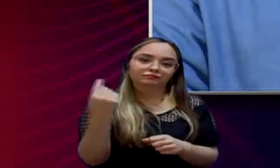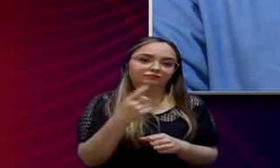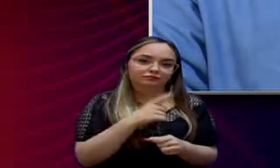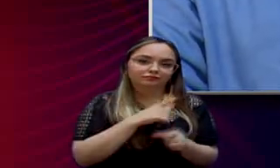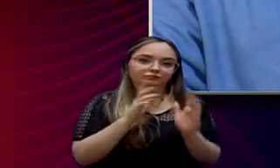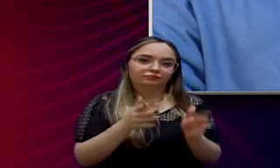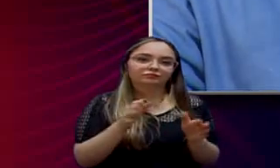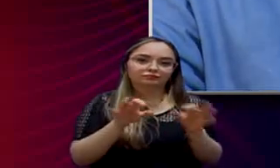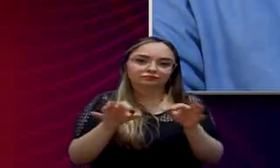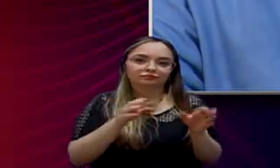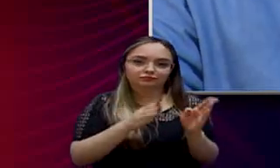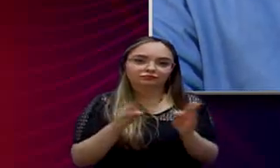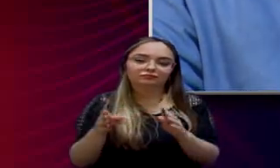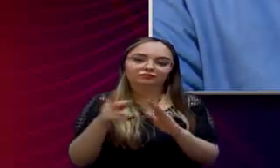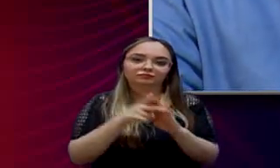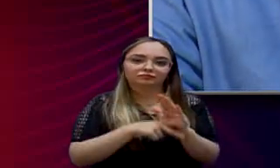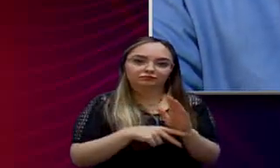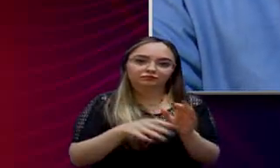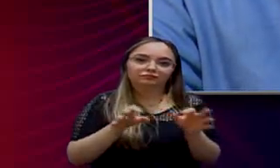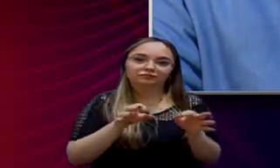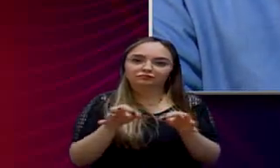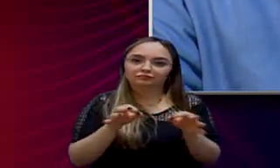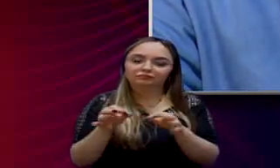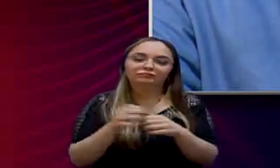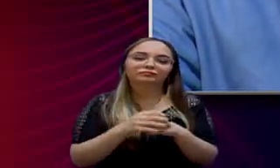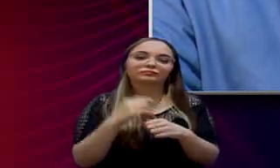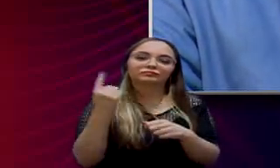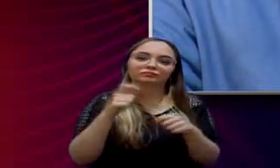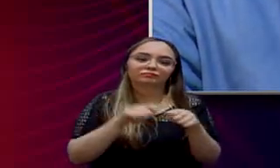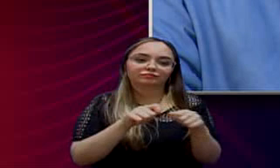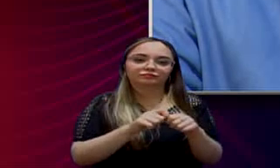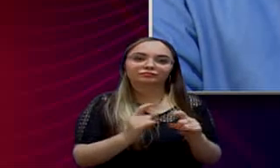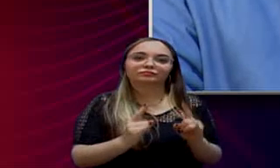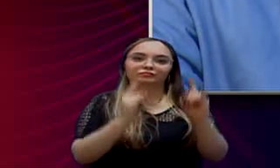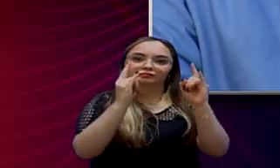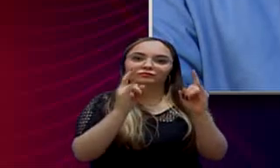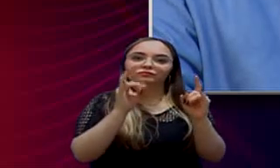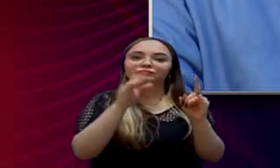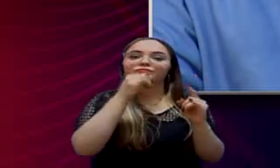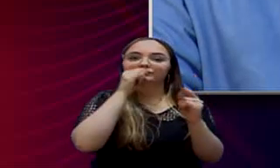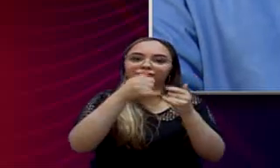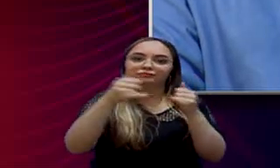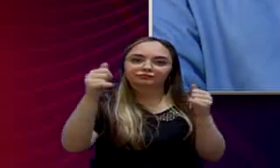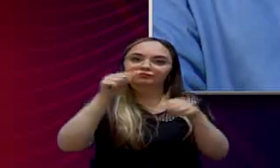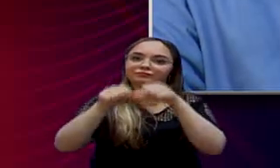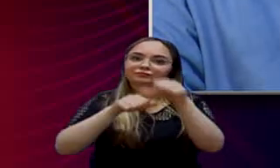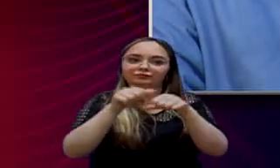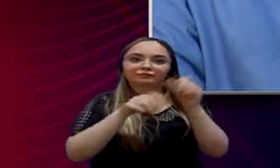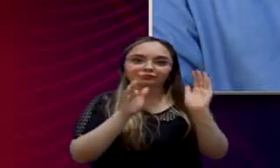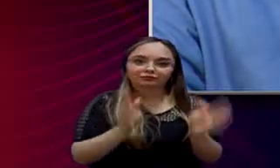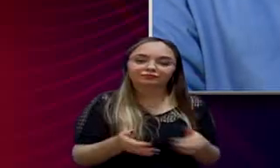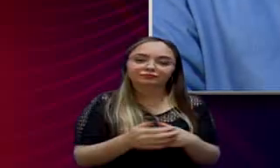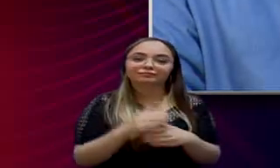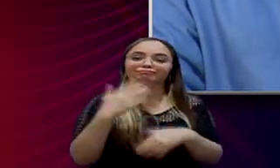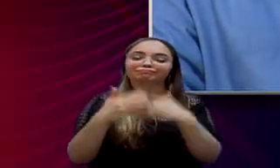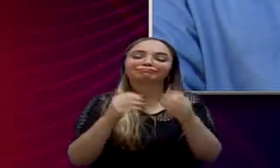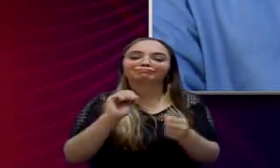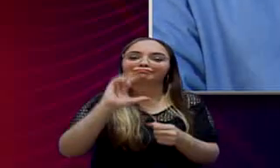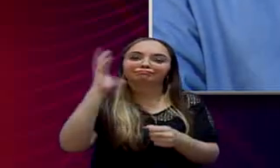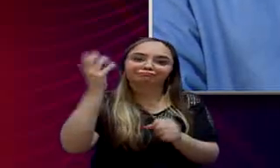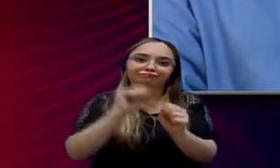o processo no início da pandemia para a gente fazer a em cima do prédio fizemos uma parte que foi só elétrica aí com advento da pandemia